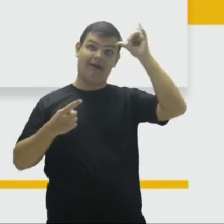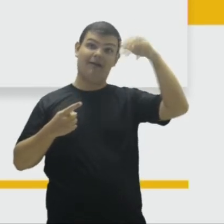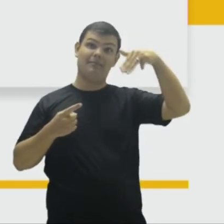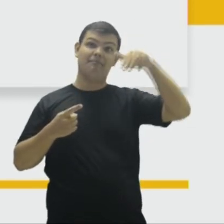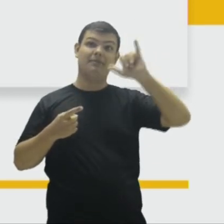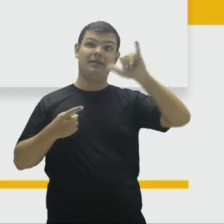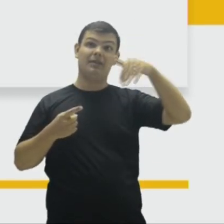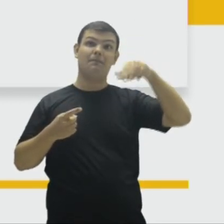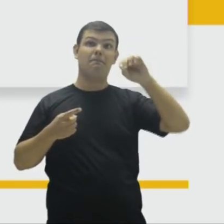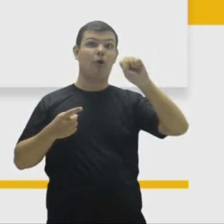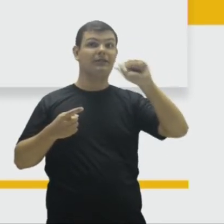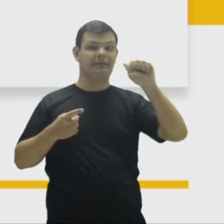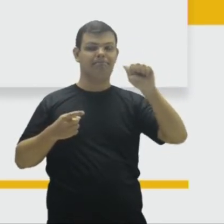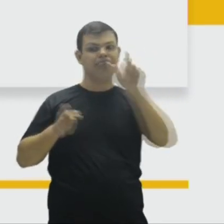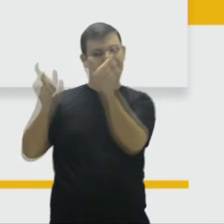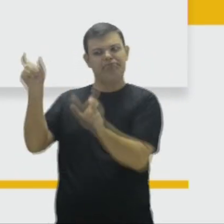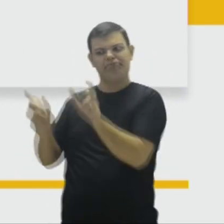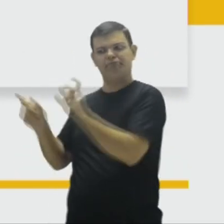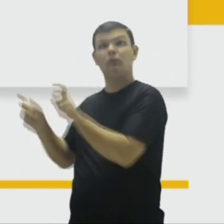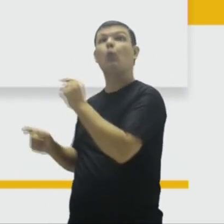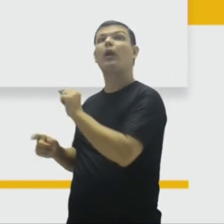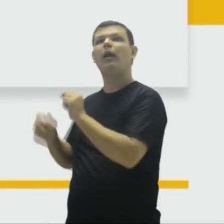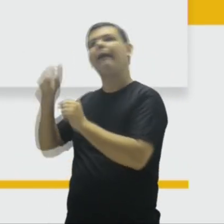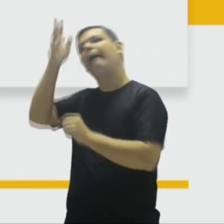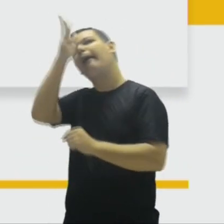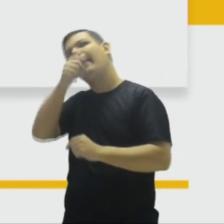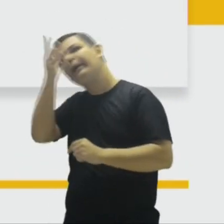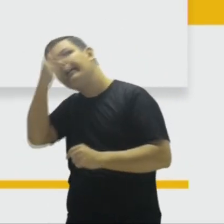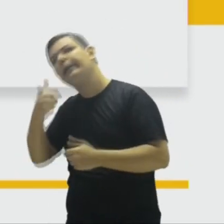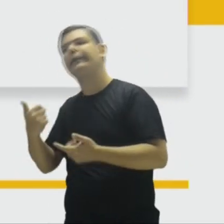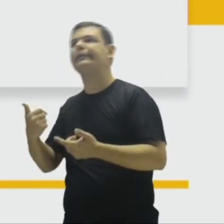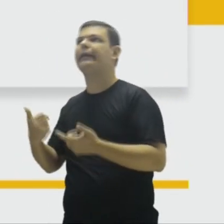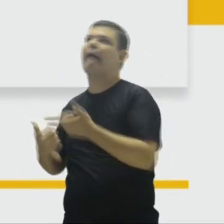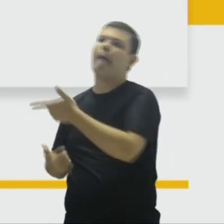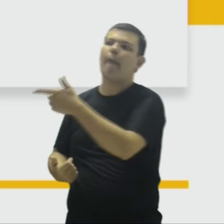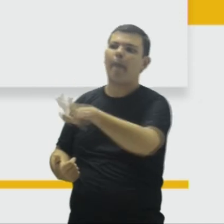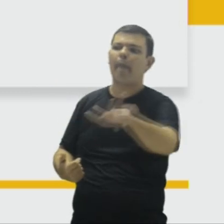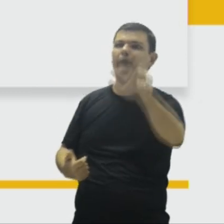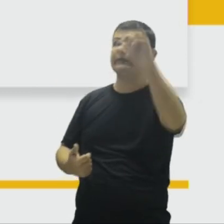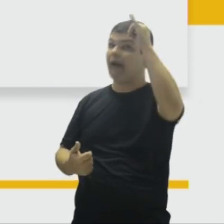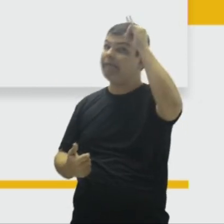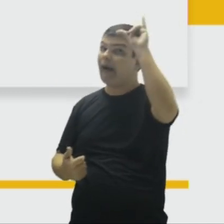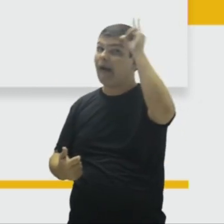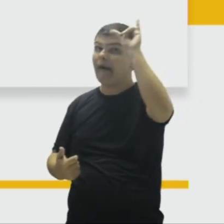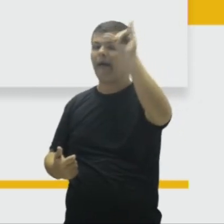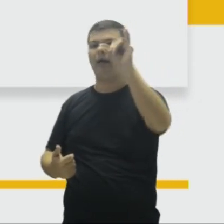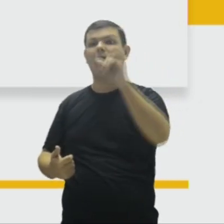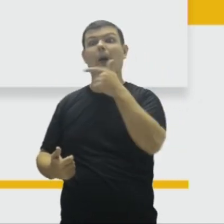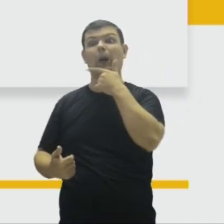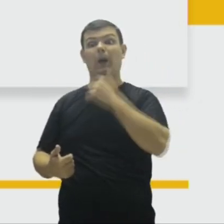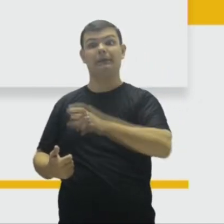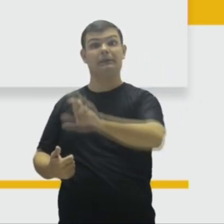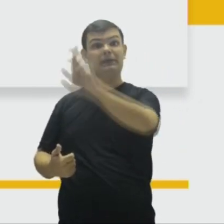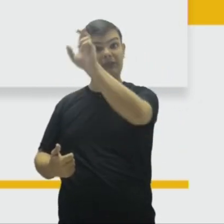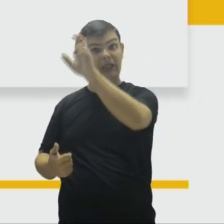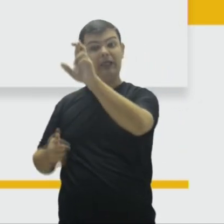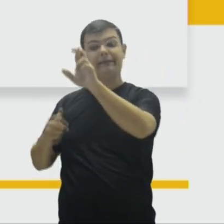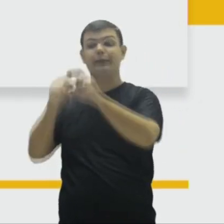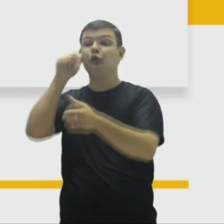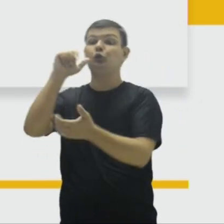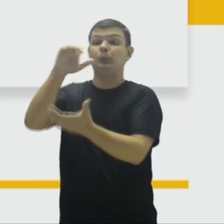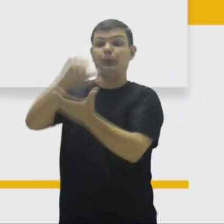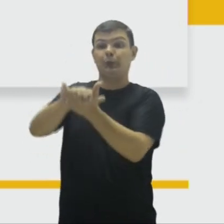os personagens secundários, as galinhas, as outras vacas, o fazendeiro e a esposa